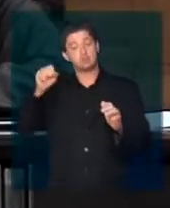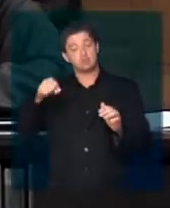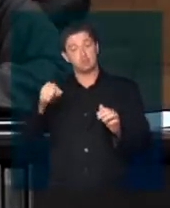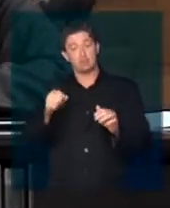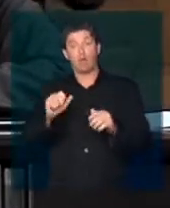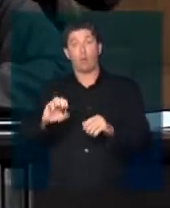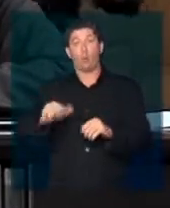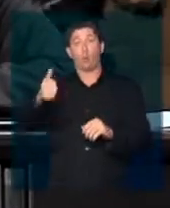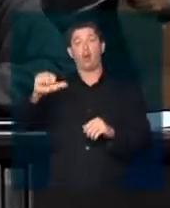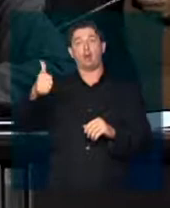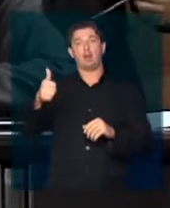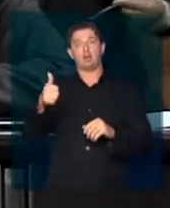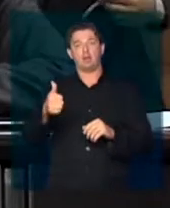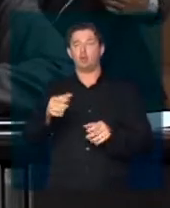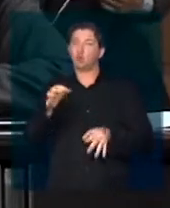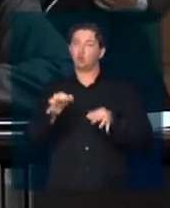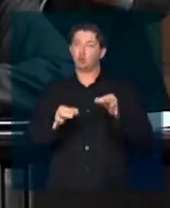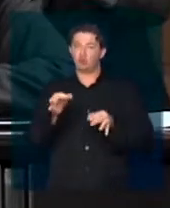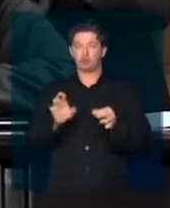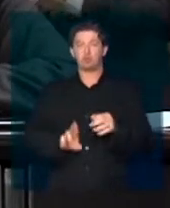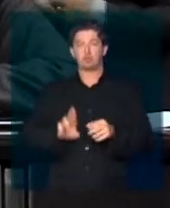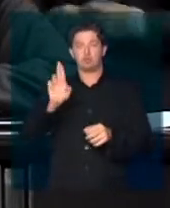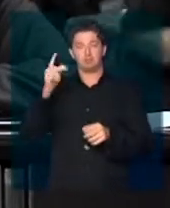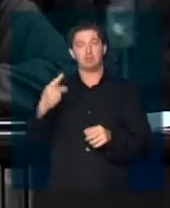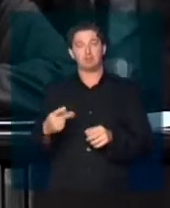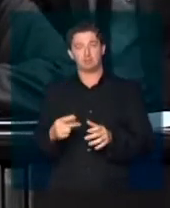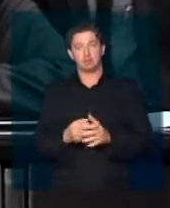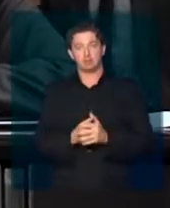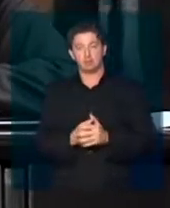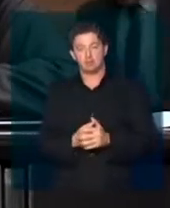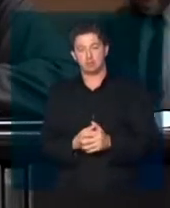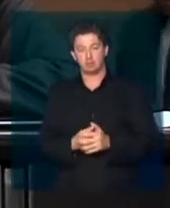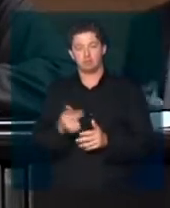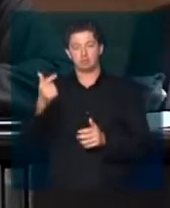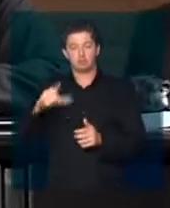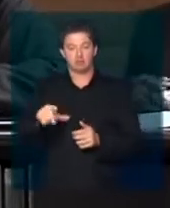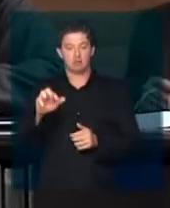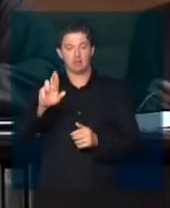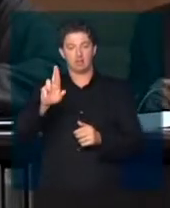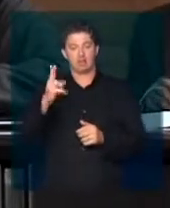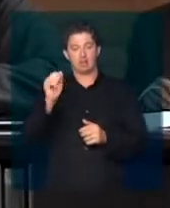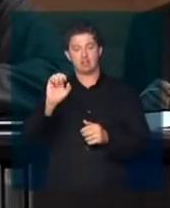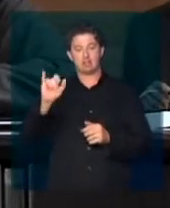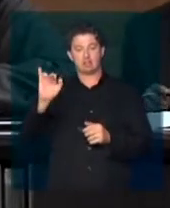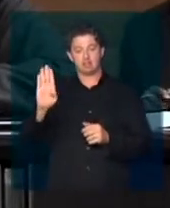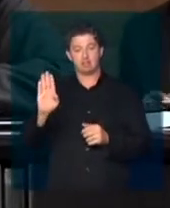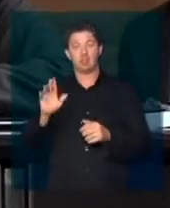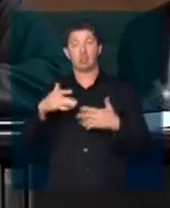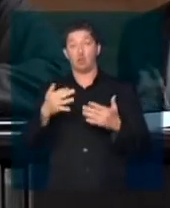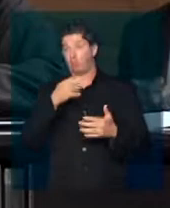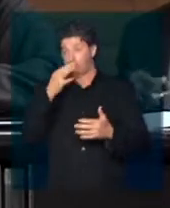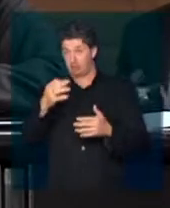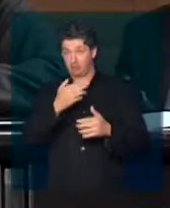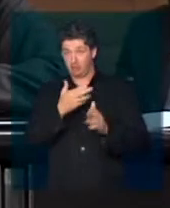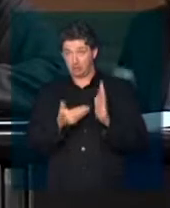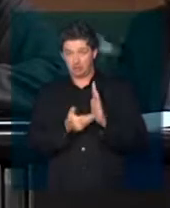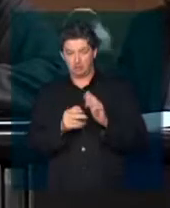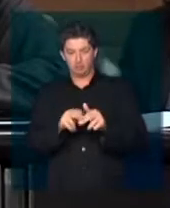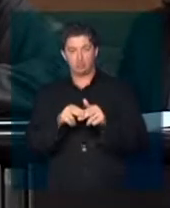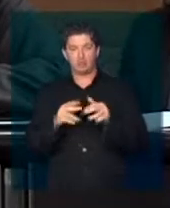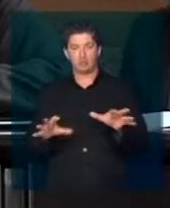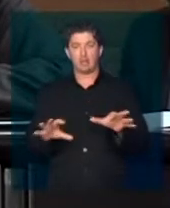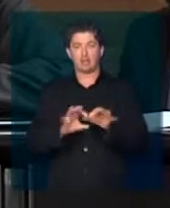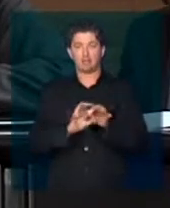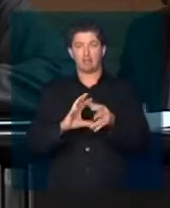a qualidade e a justeza da sua representação. Novamente, Hacib e Harbi, qual a posição da Câmara frente à